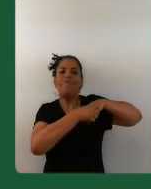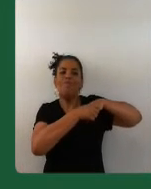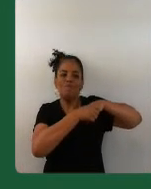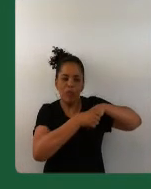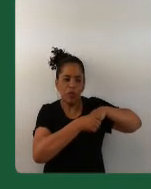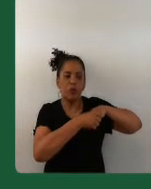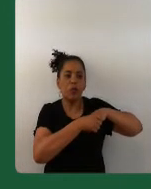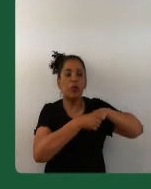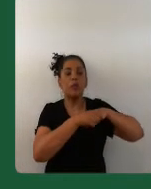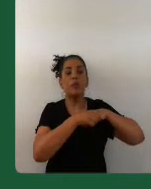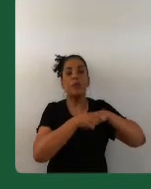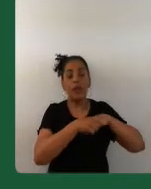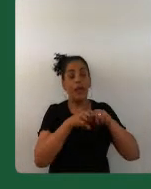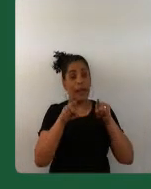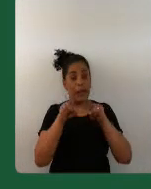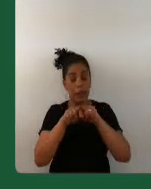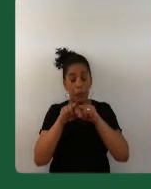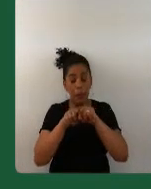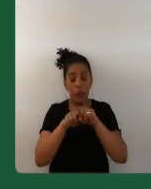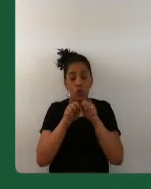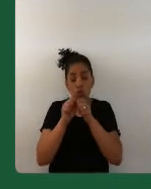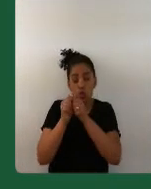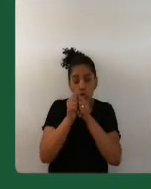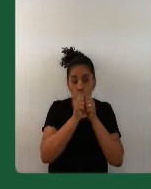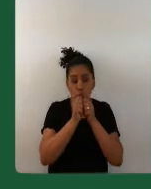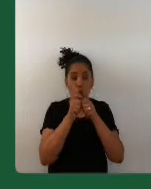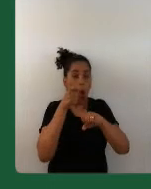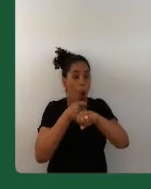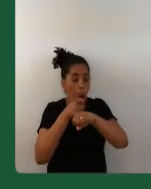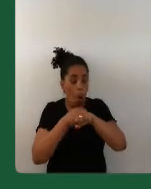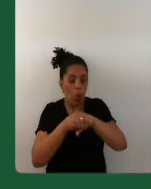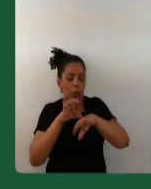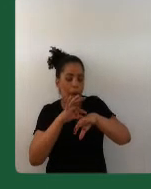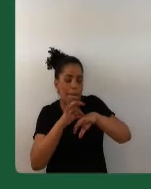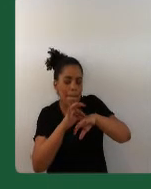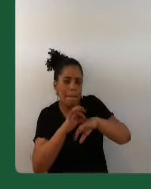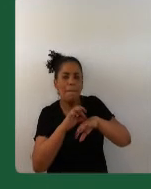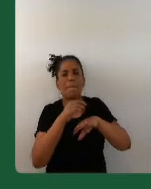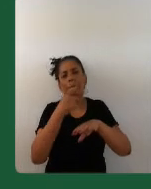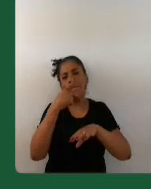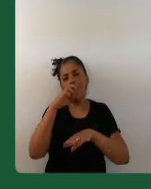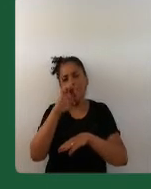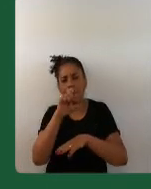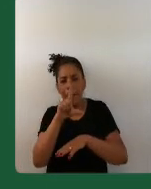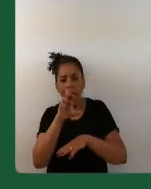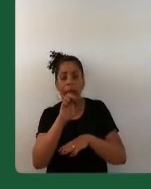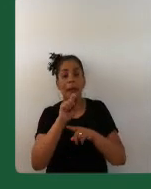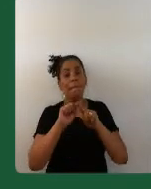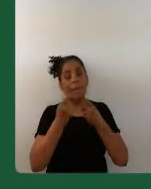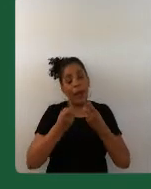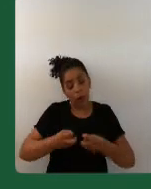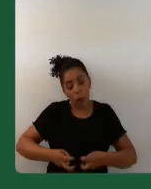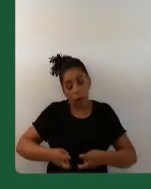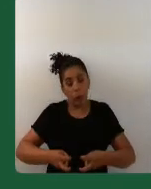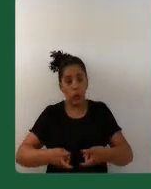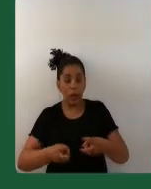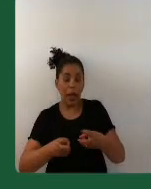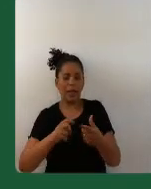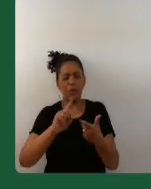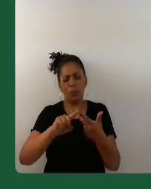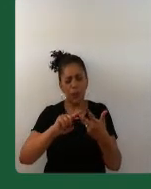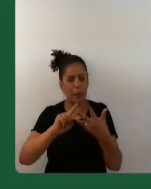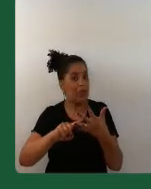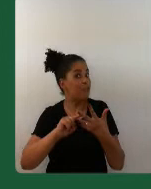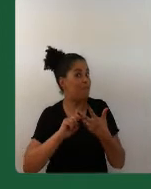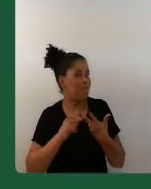fundidos, pele, osso, né? E através de cirurgias, inúmeras cirurgias, a